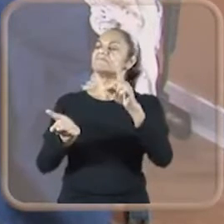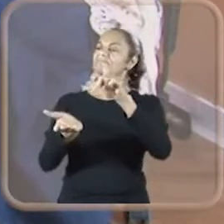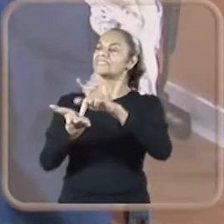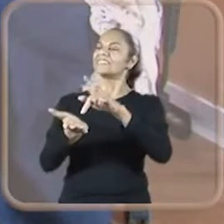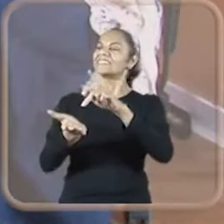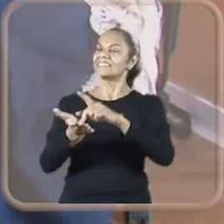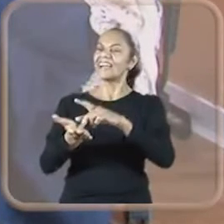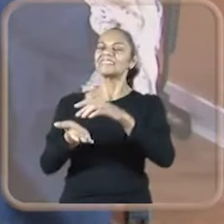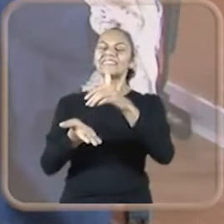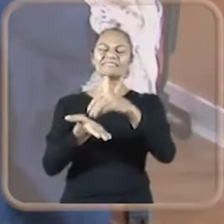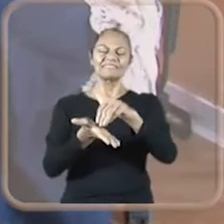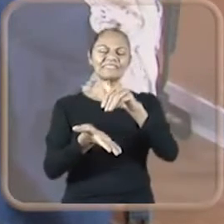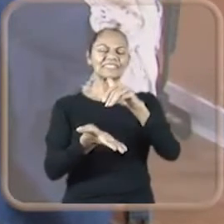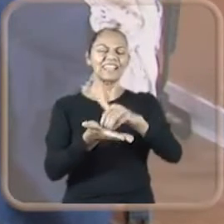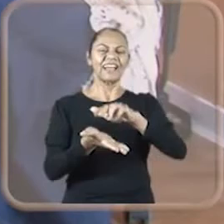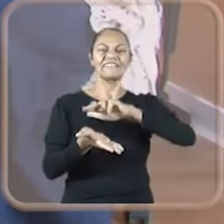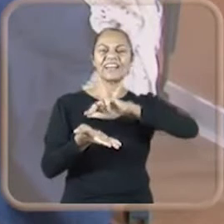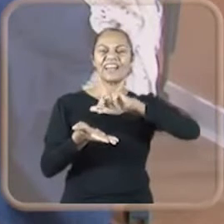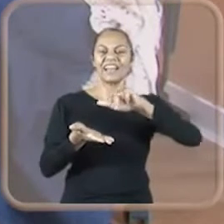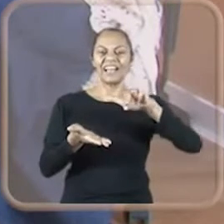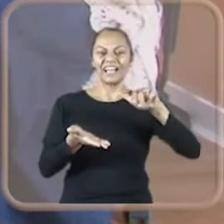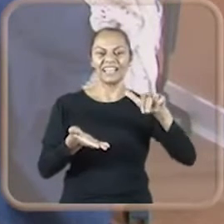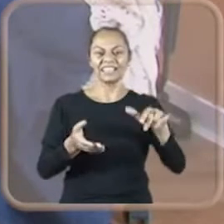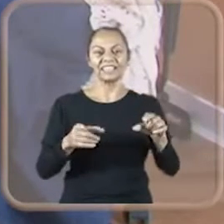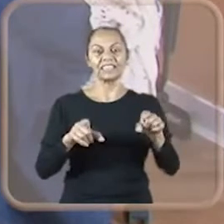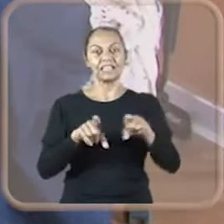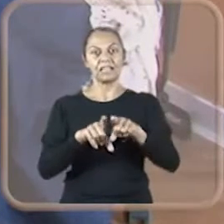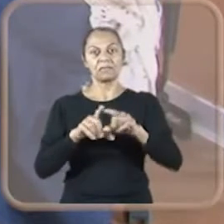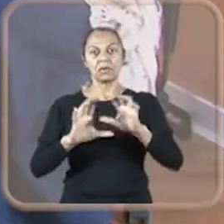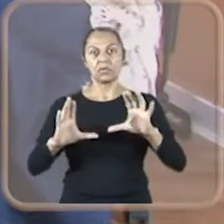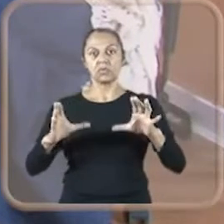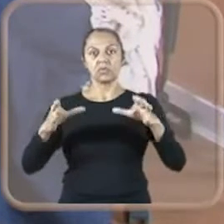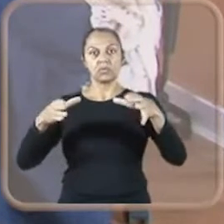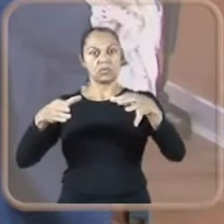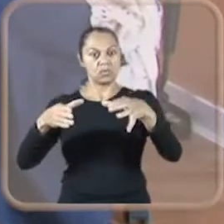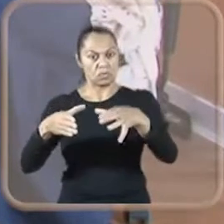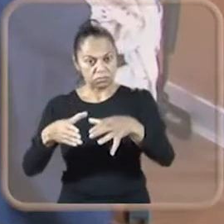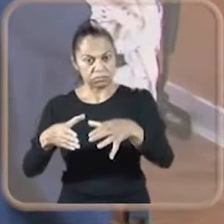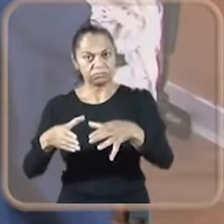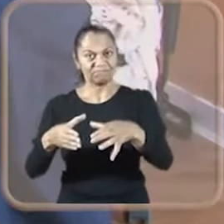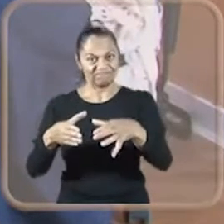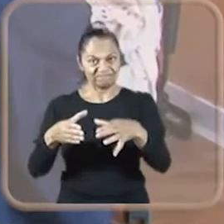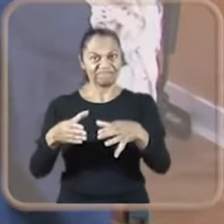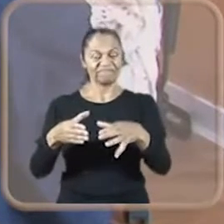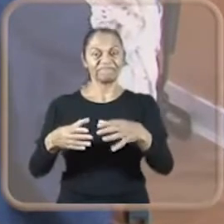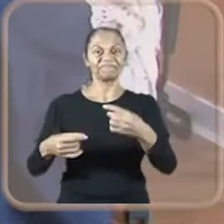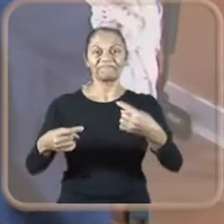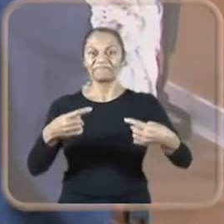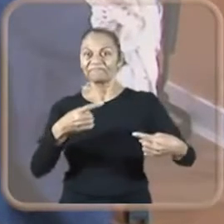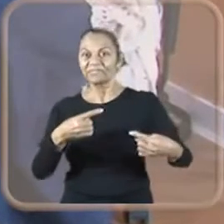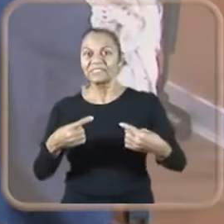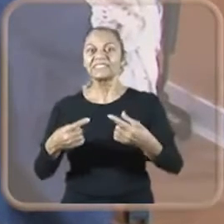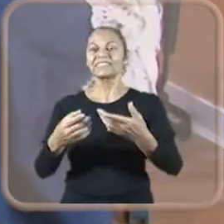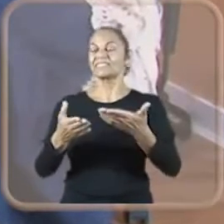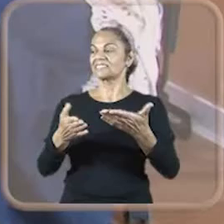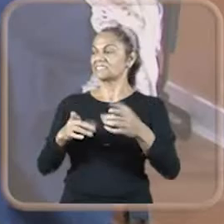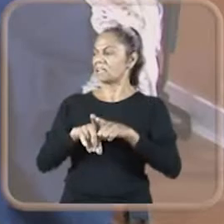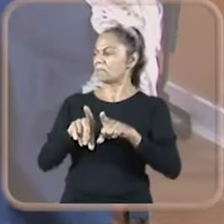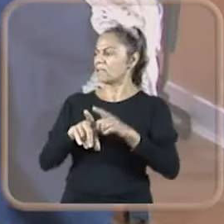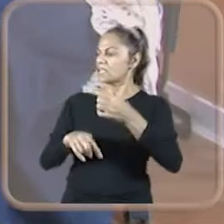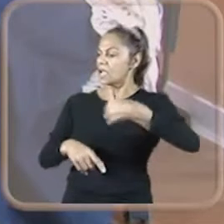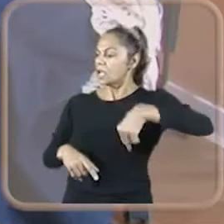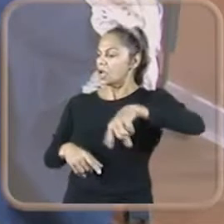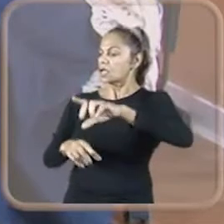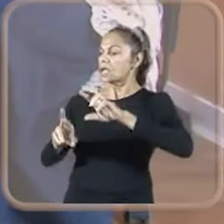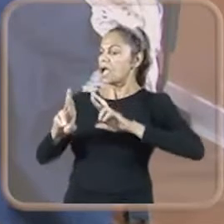aí garantir essa integração das secretarias nos comitês de políticas sociais, né, aqui instituídos em Cariacica, para que